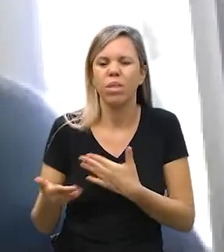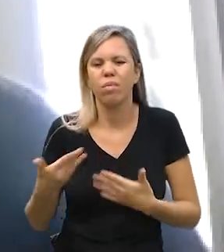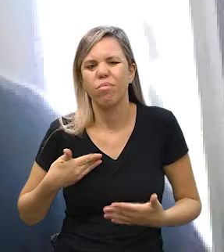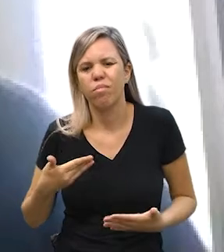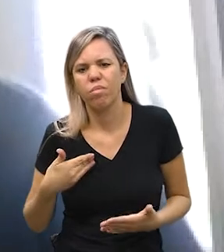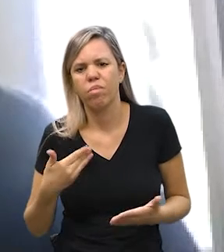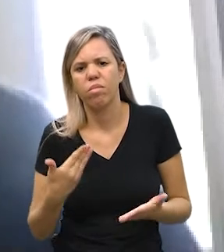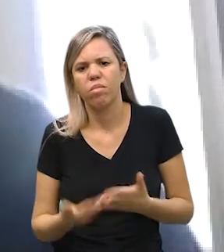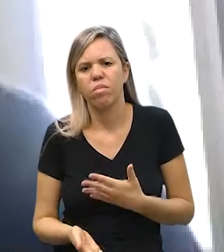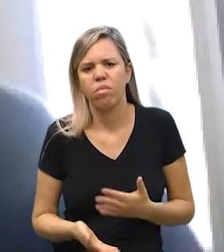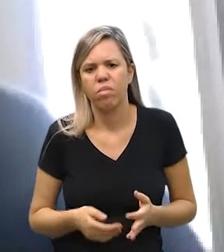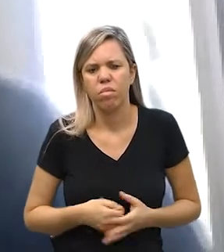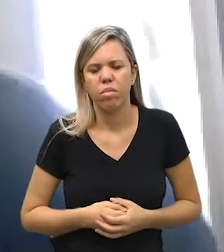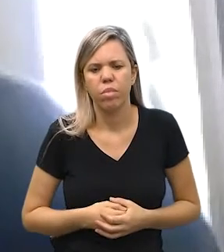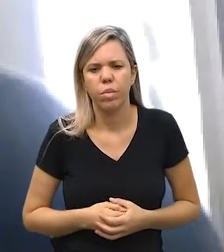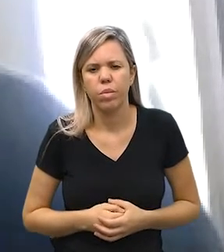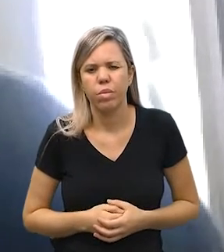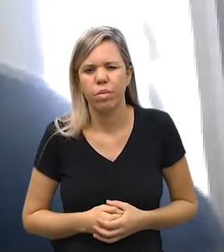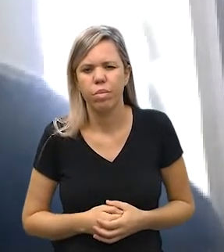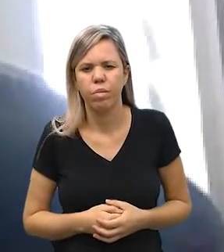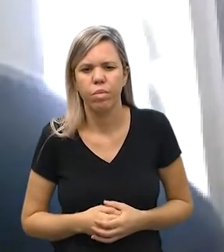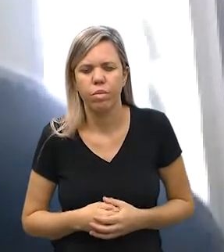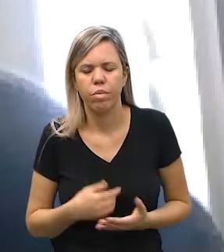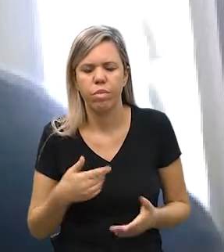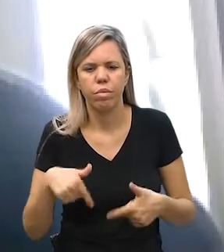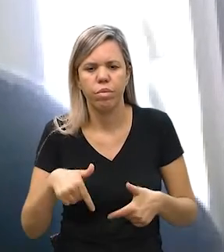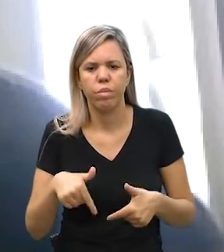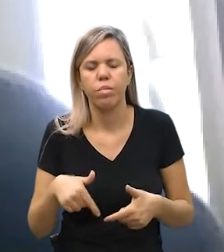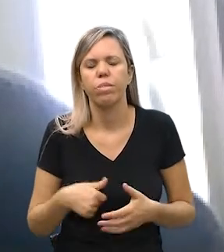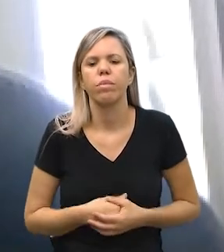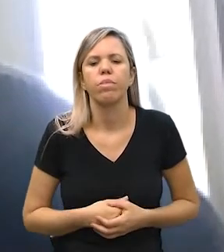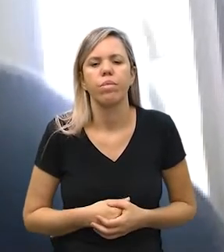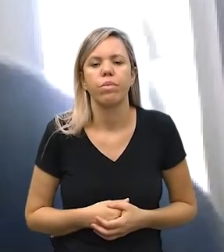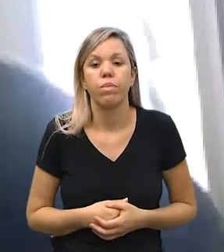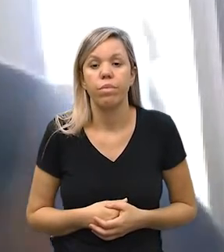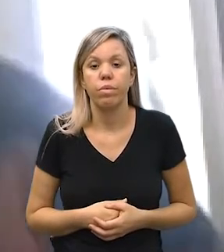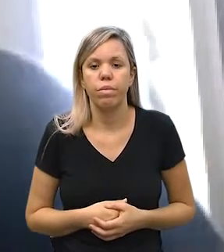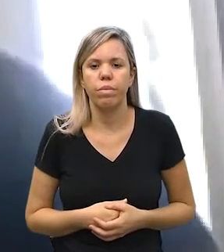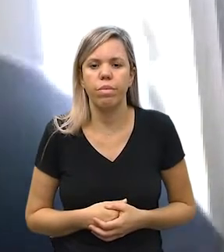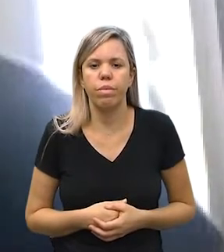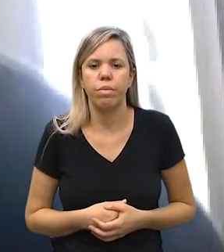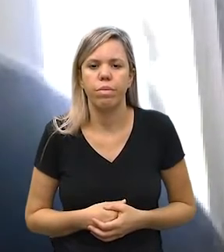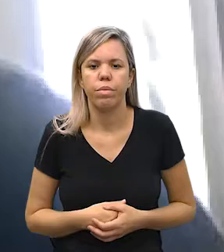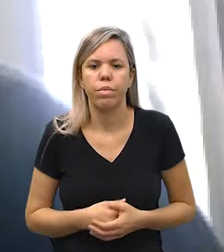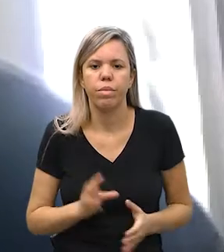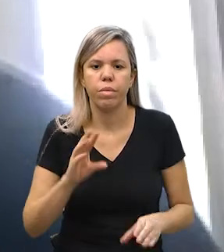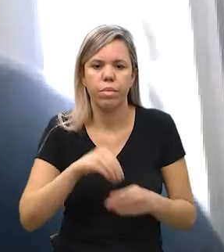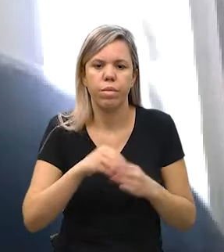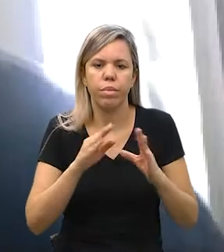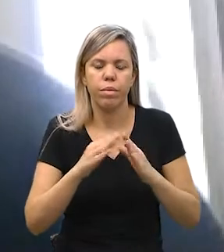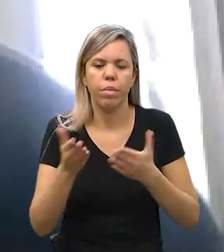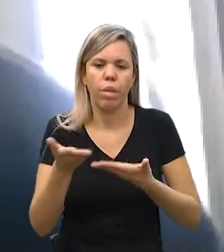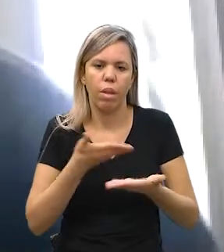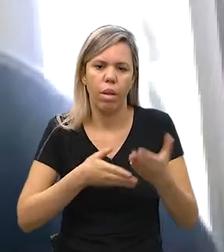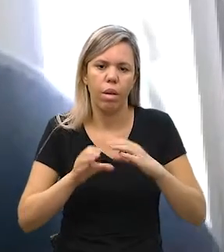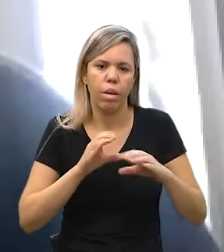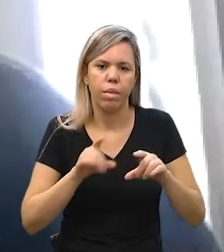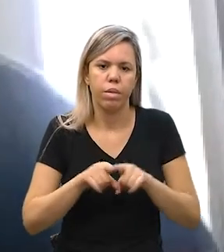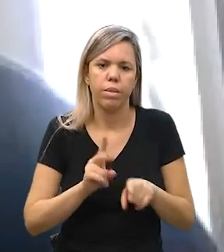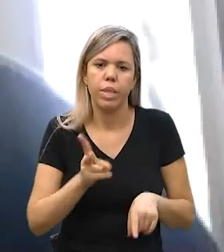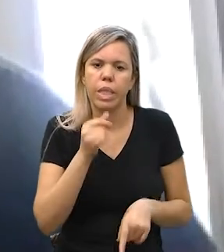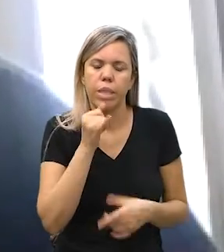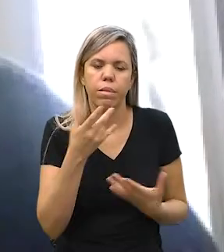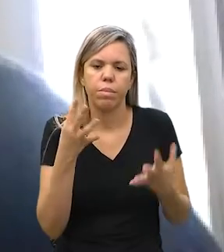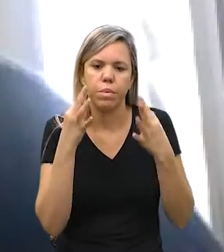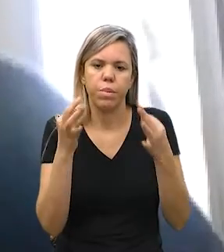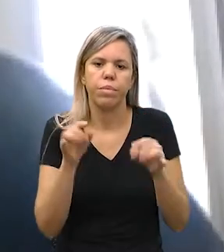amigos, perda do emprego, de trabalho, e a relação dentro de casa, né, sempre de um ponto